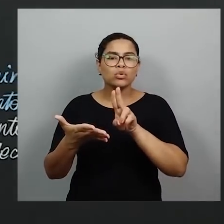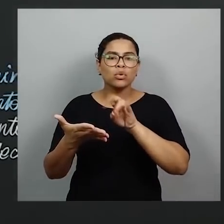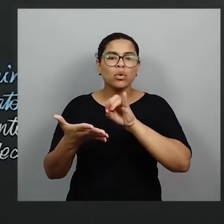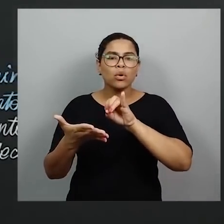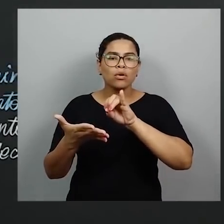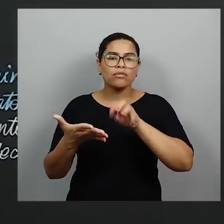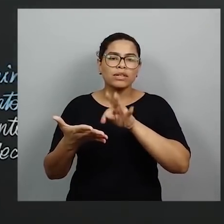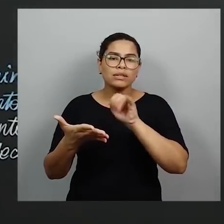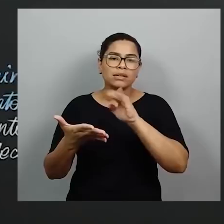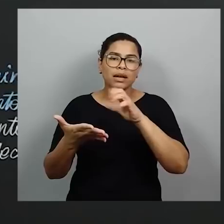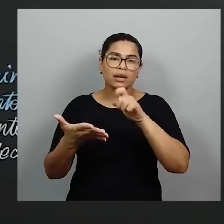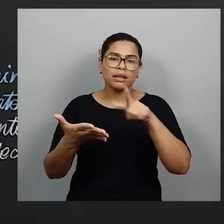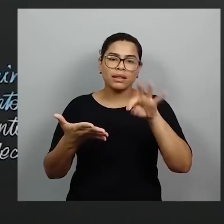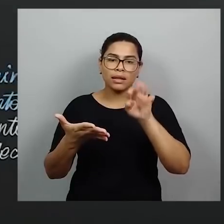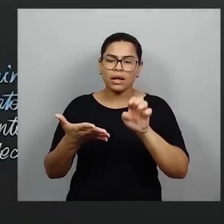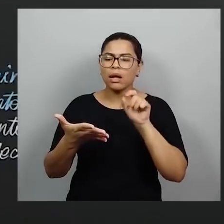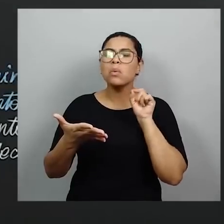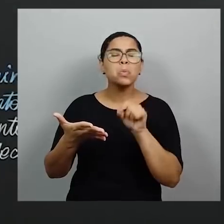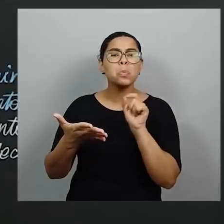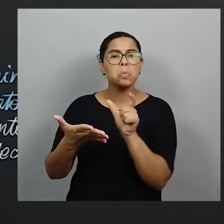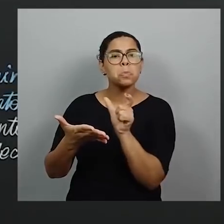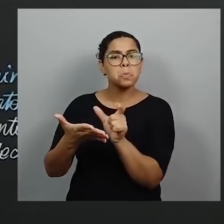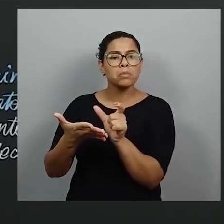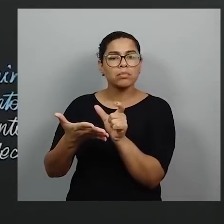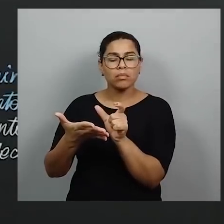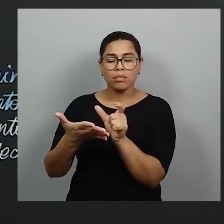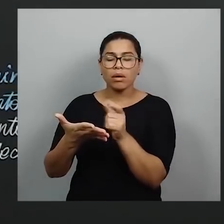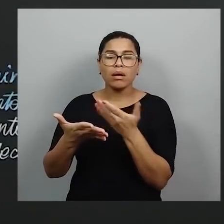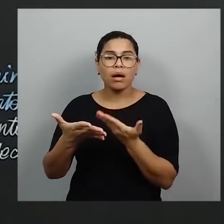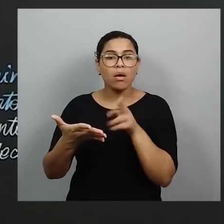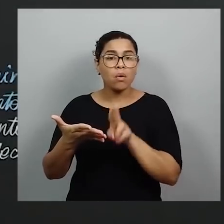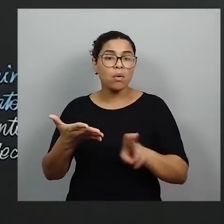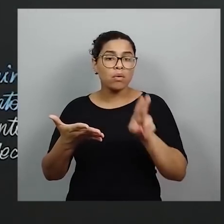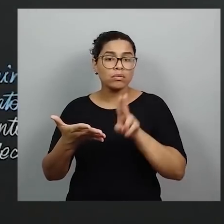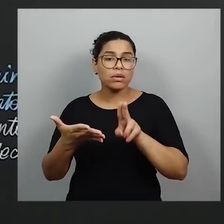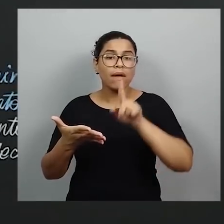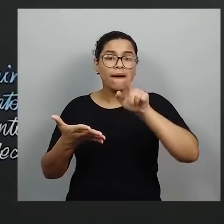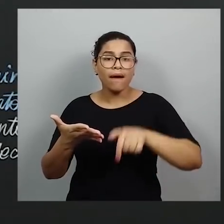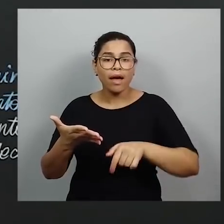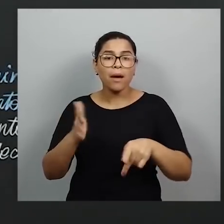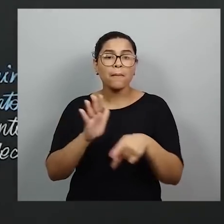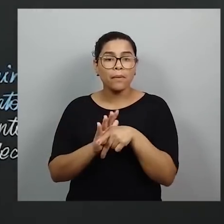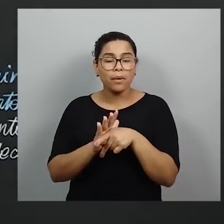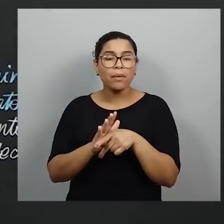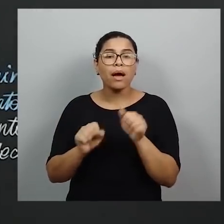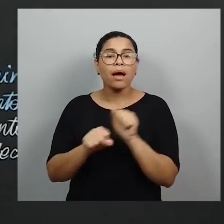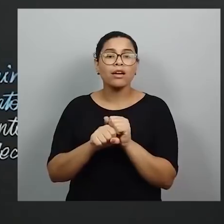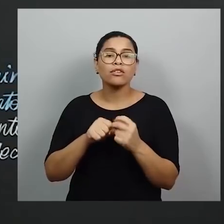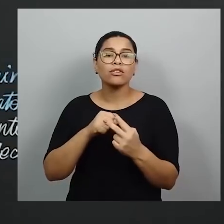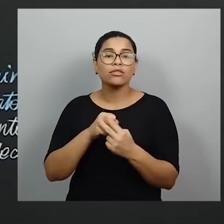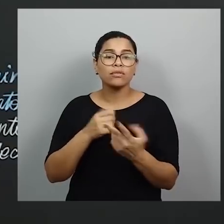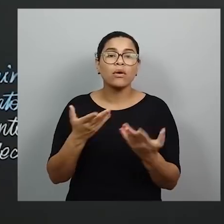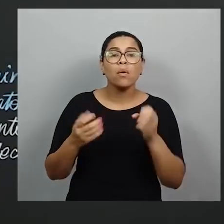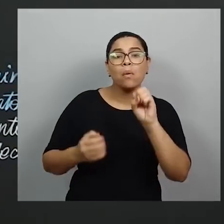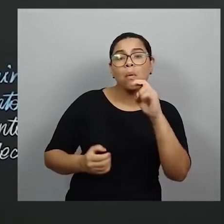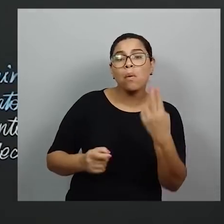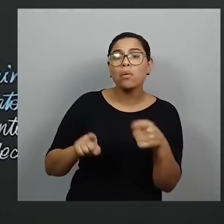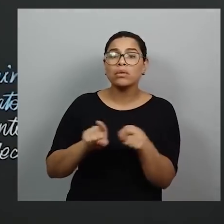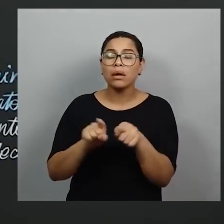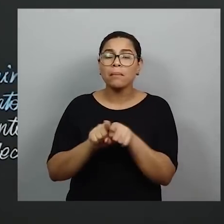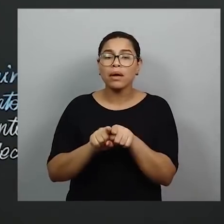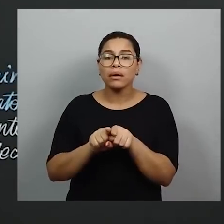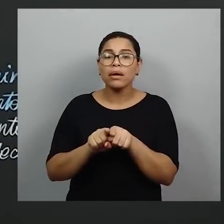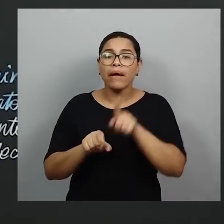tempo foi suficiente. Suficiente para quê? Então, nesse caso, o suficiente, que é um adjetivo, precisou de um